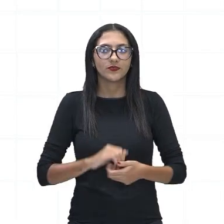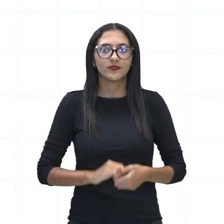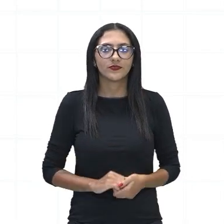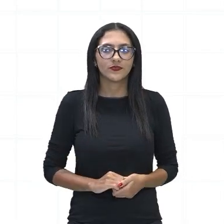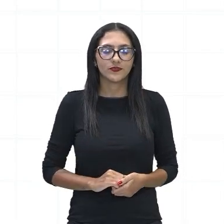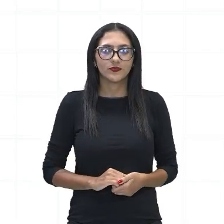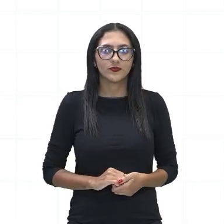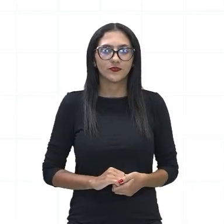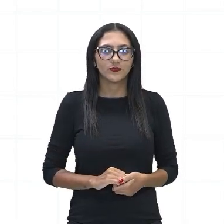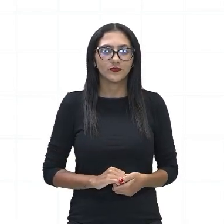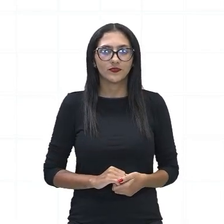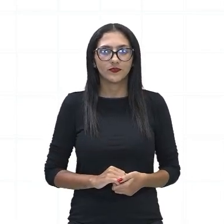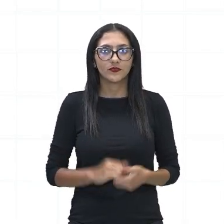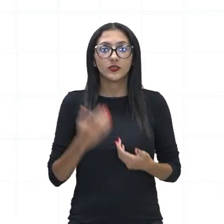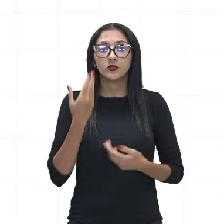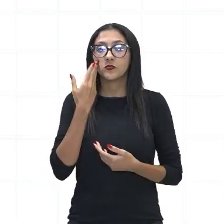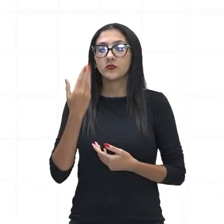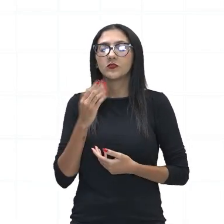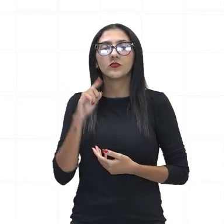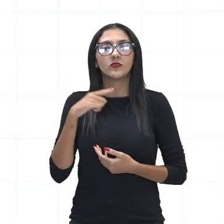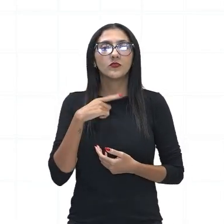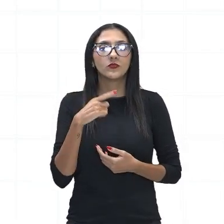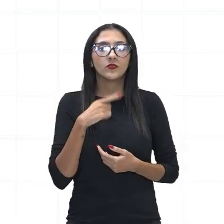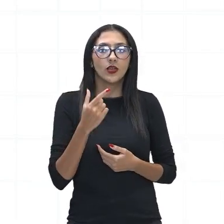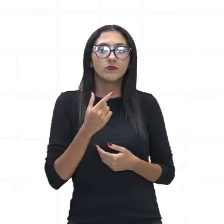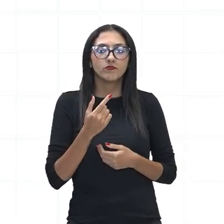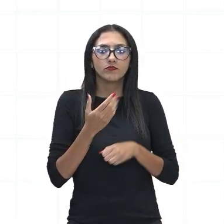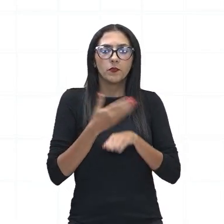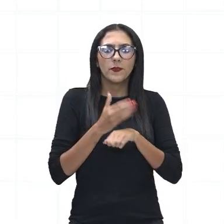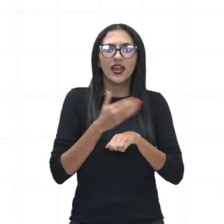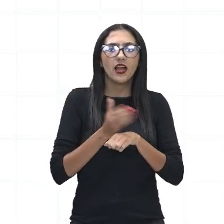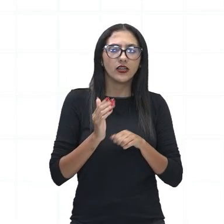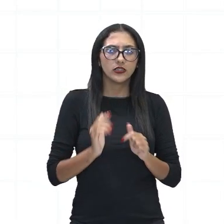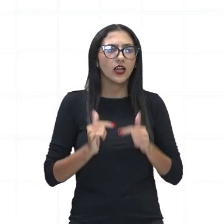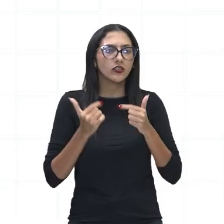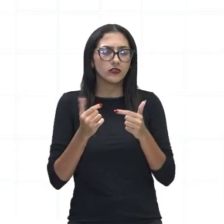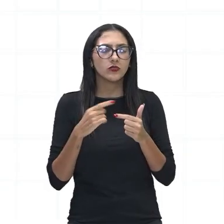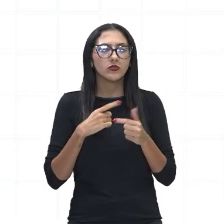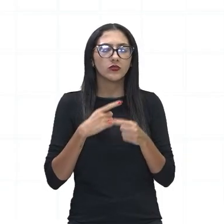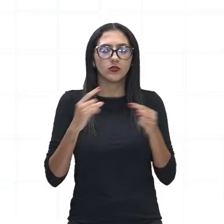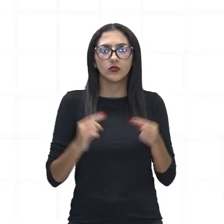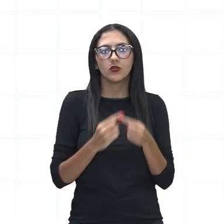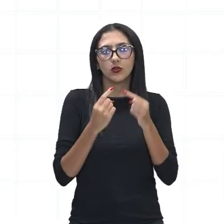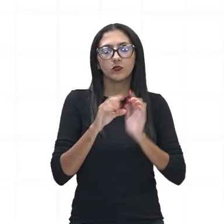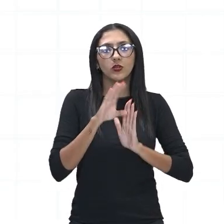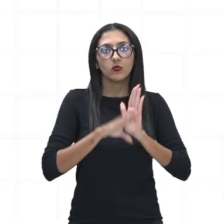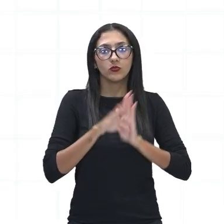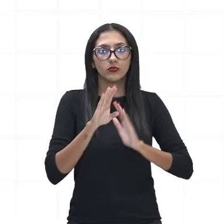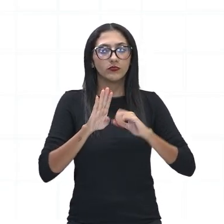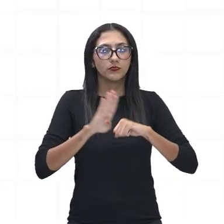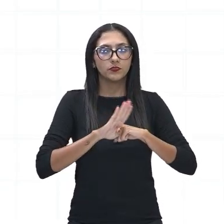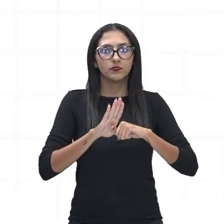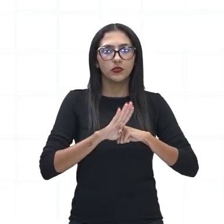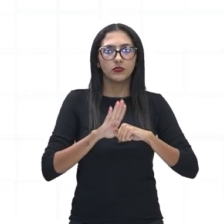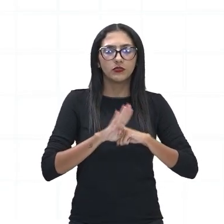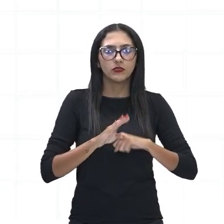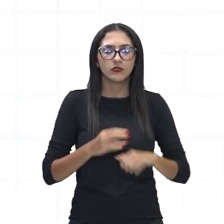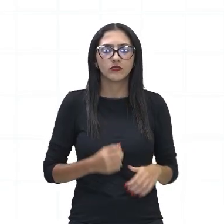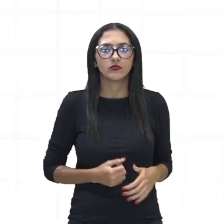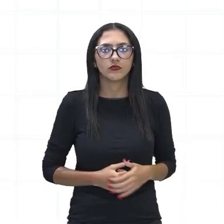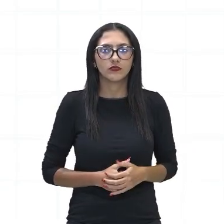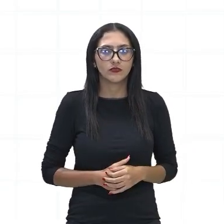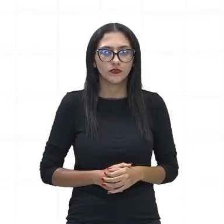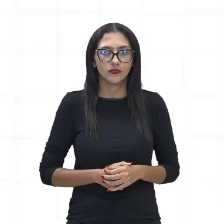esses aí são atividades que nós contamos como uncountable nouns, ok? Então,